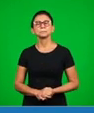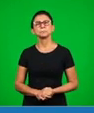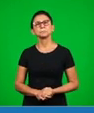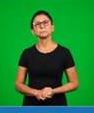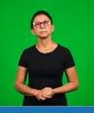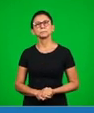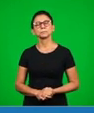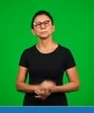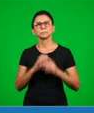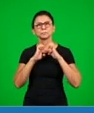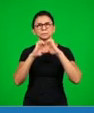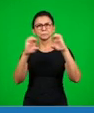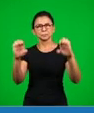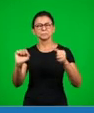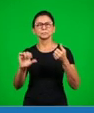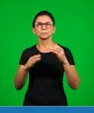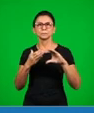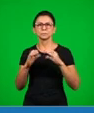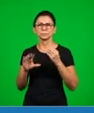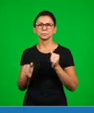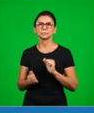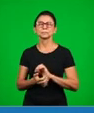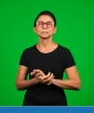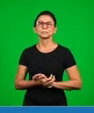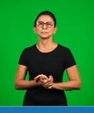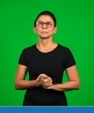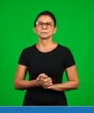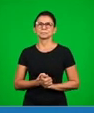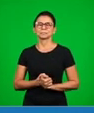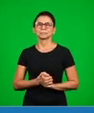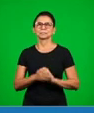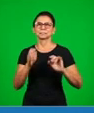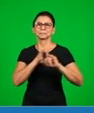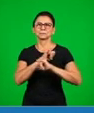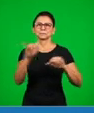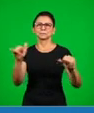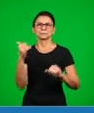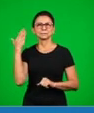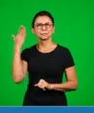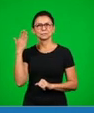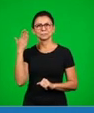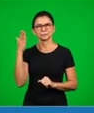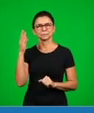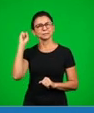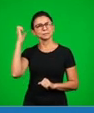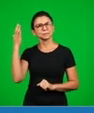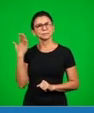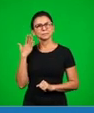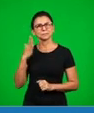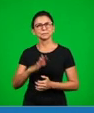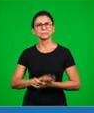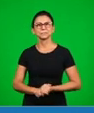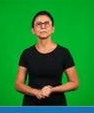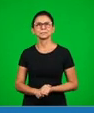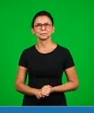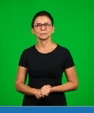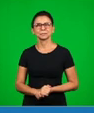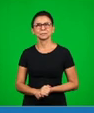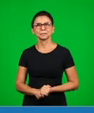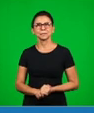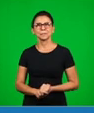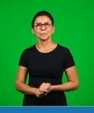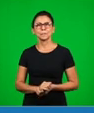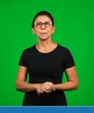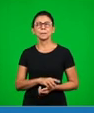Fizeram cantatas e evangelização ali, transmitindo a palavra do Senhor. Em Porto Alegre, esse mesmo grupo que esteve também na